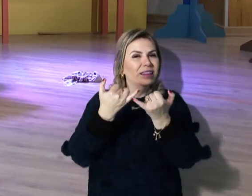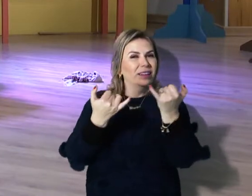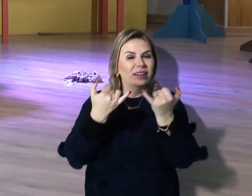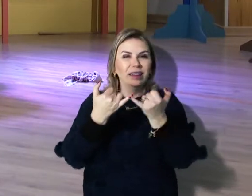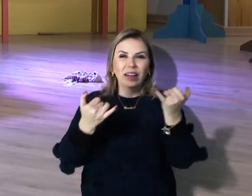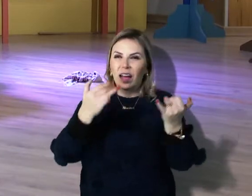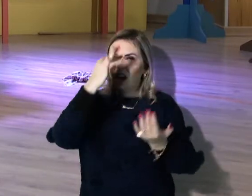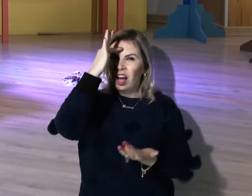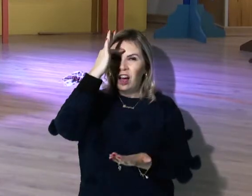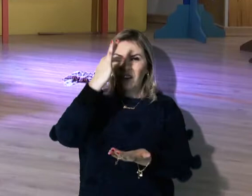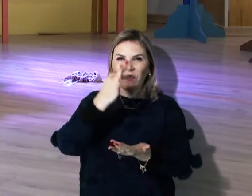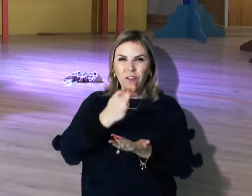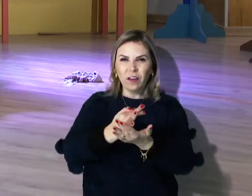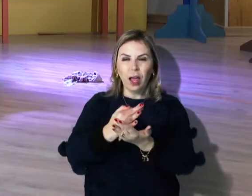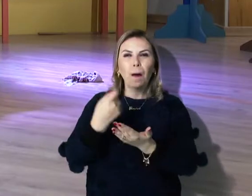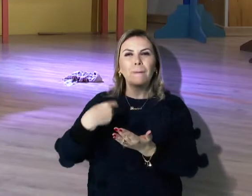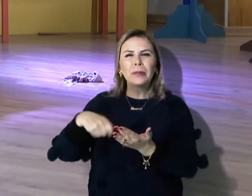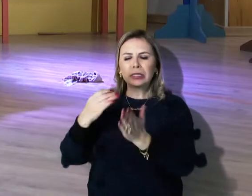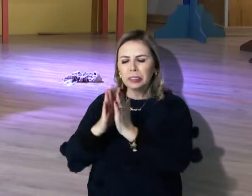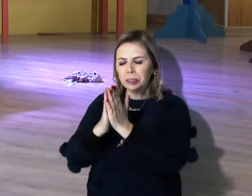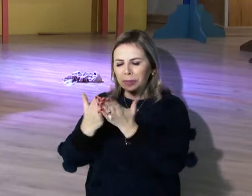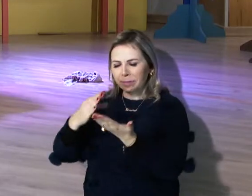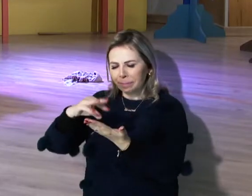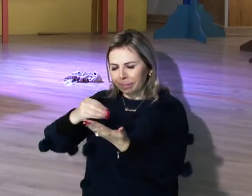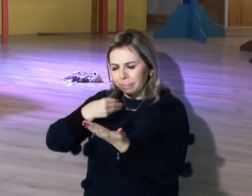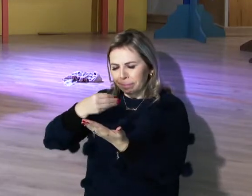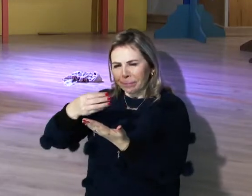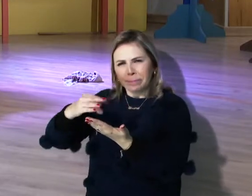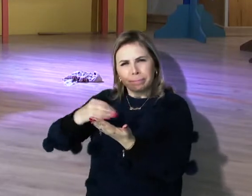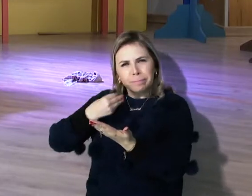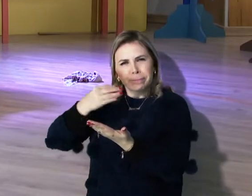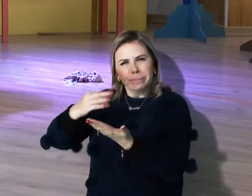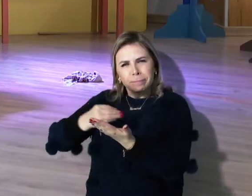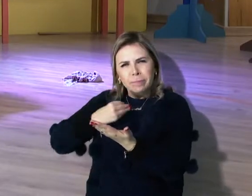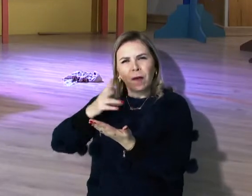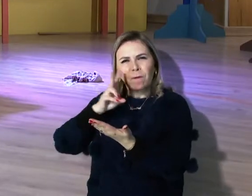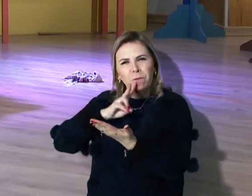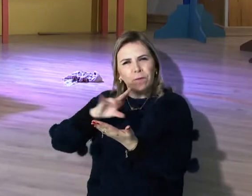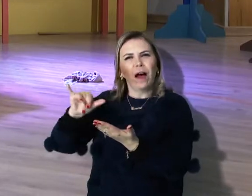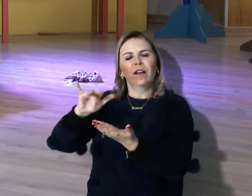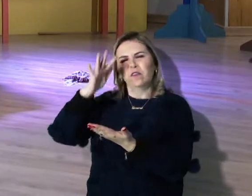alimentá-la e depois sua fé vai ficar forte, bem forte, de novo.